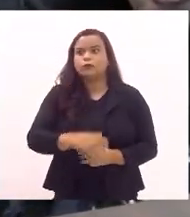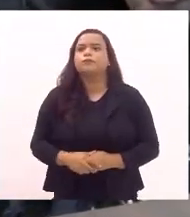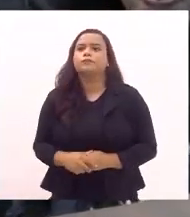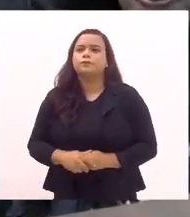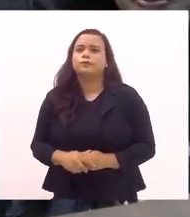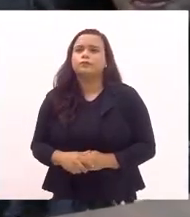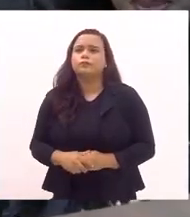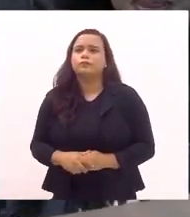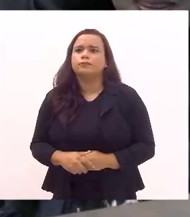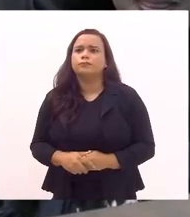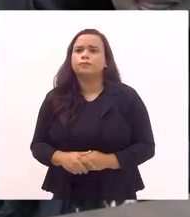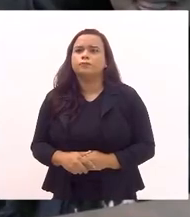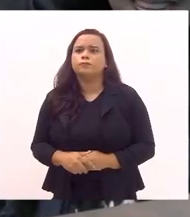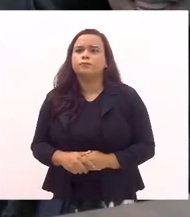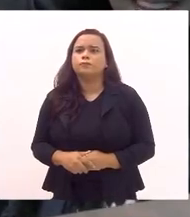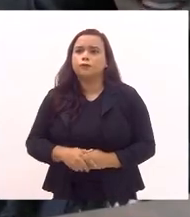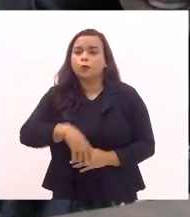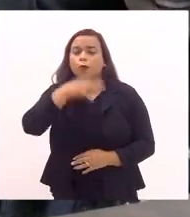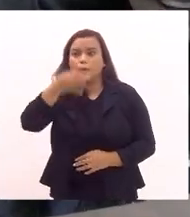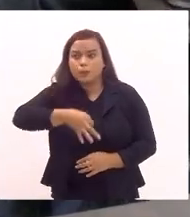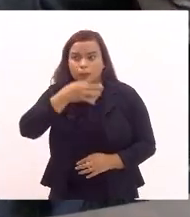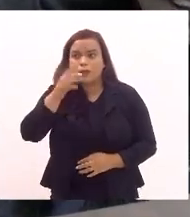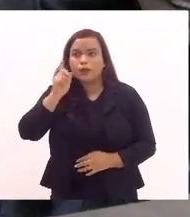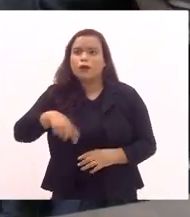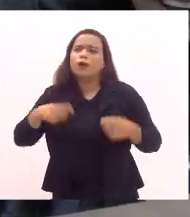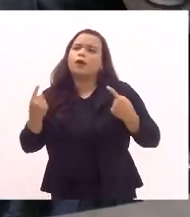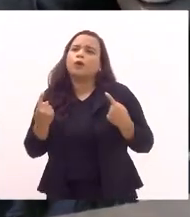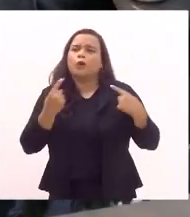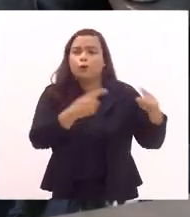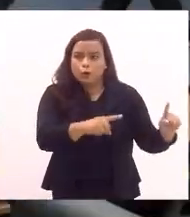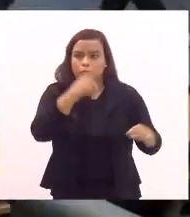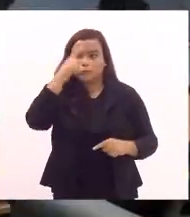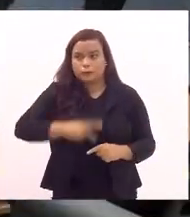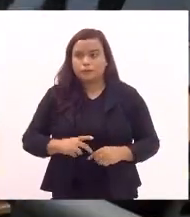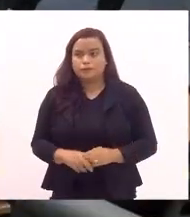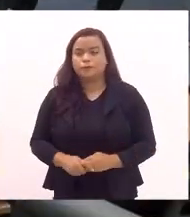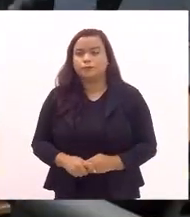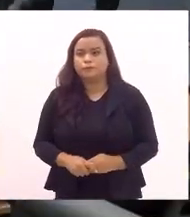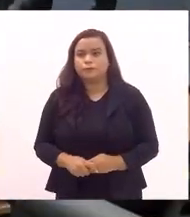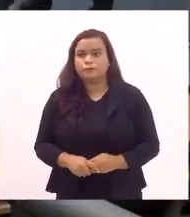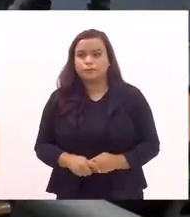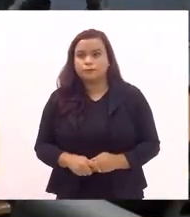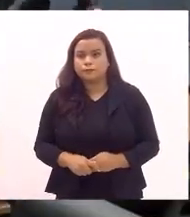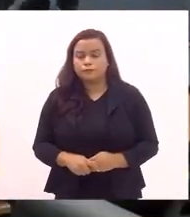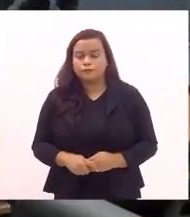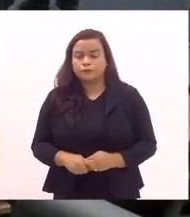hétero o parecer é contrário seu presidente